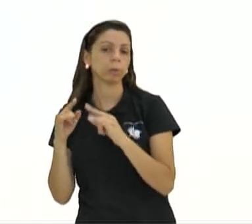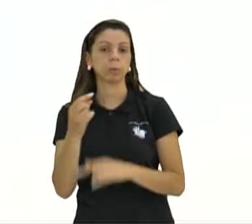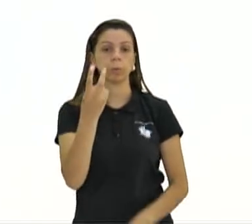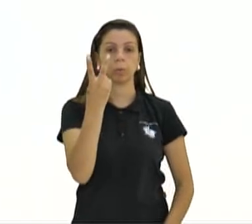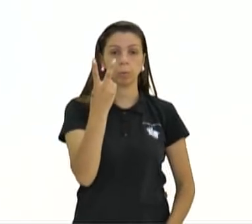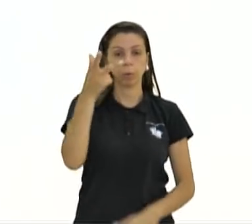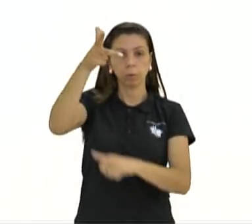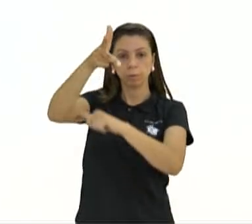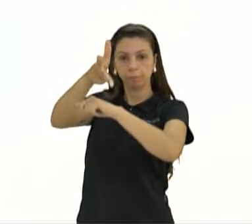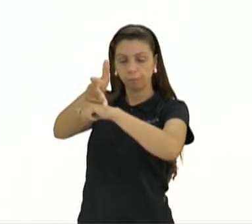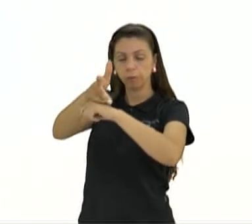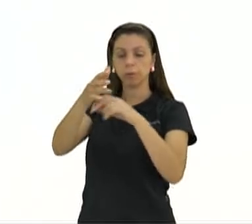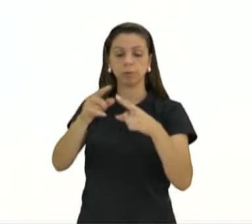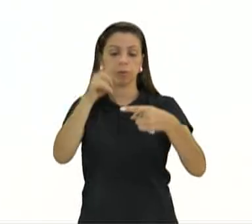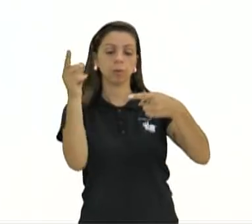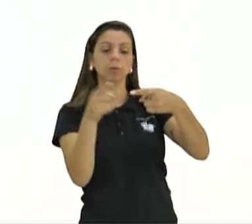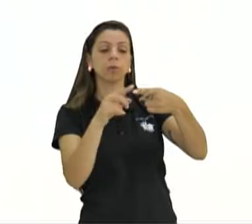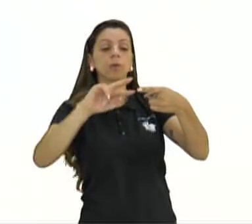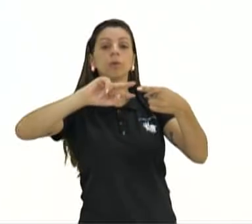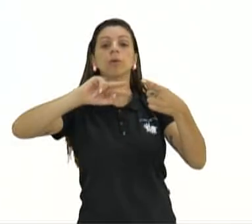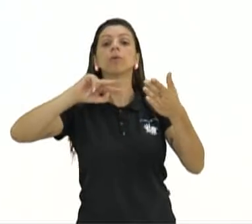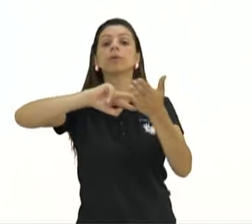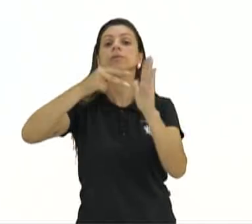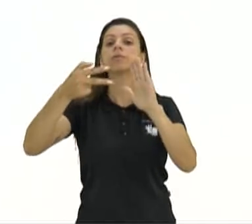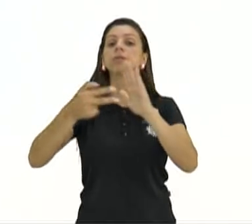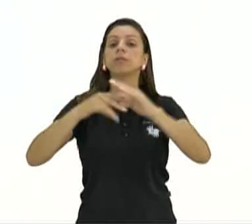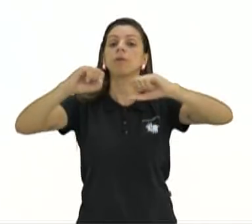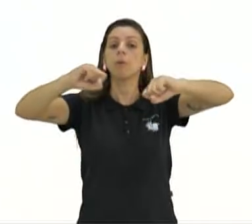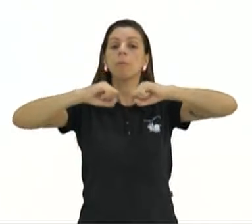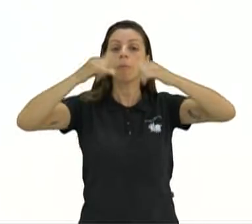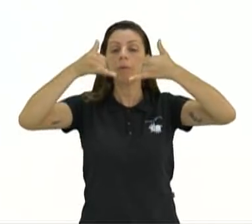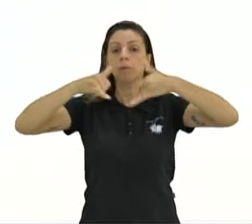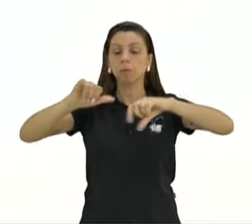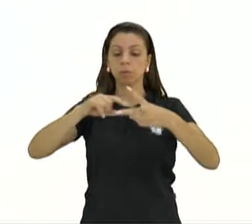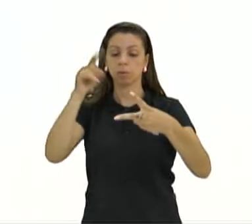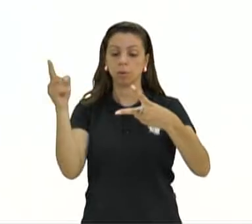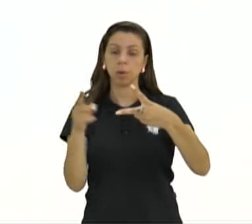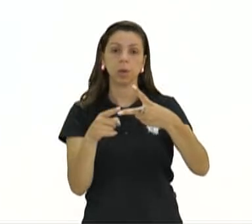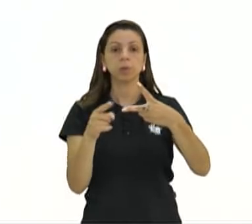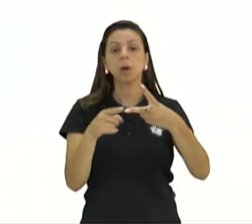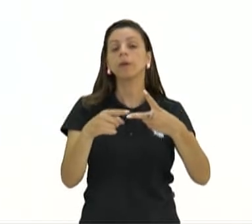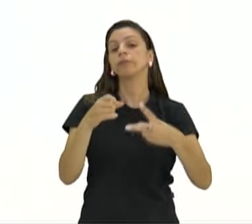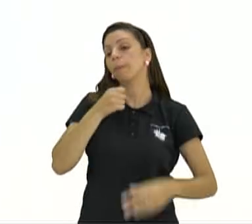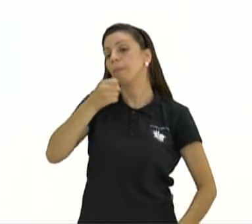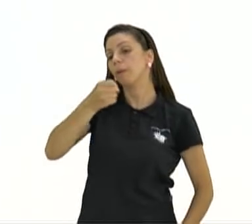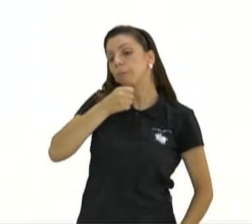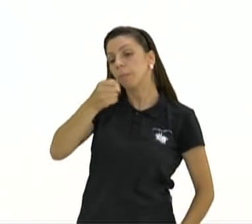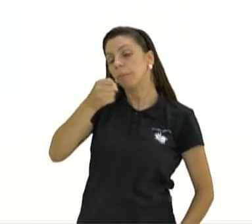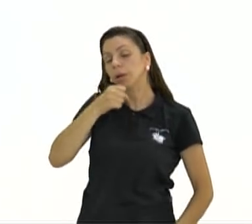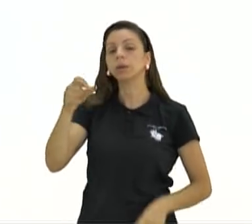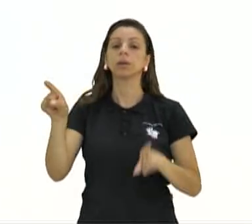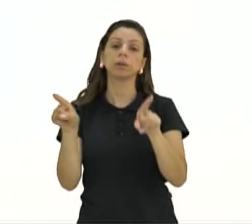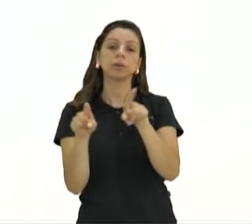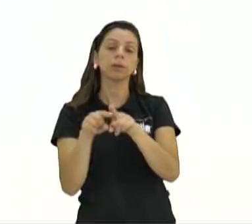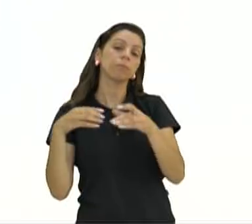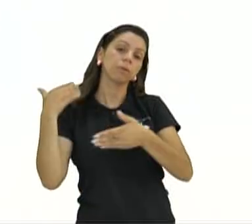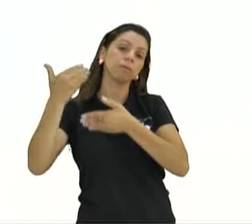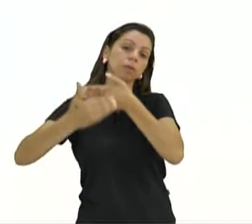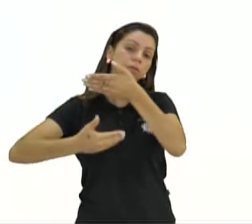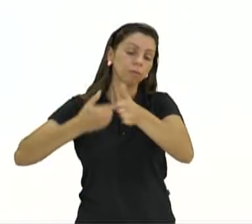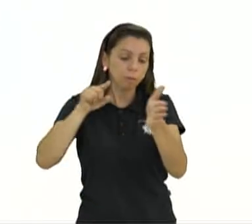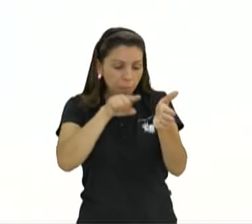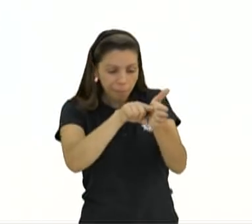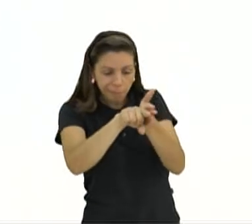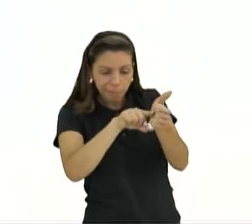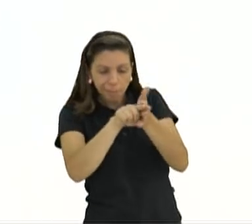vídeos. Um que aborda o que é o Bumba Meu Boi e outro só de depoimentos. Também foi desenvolvida uma pesquisa